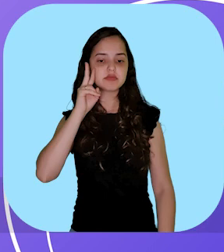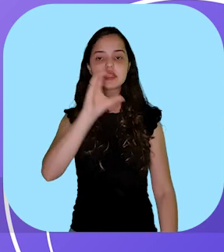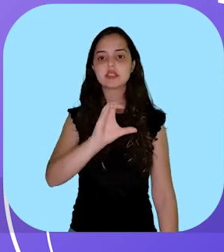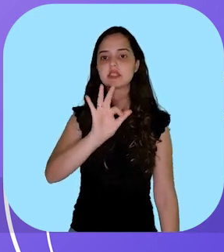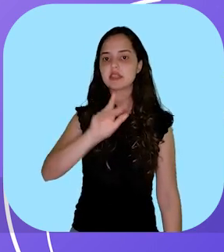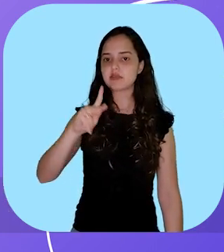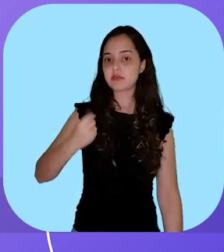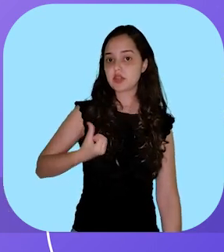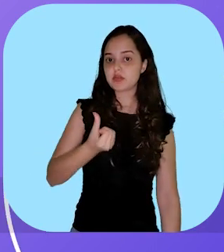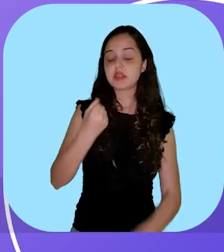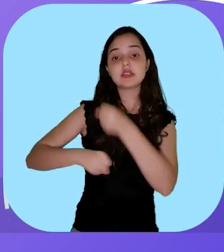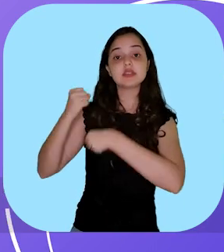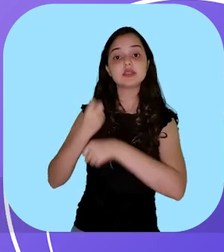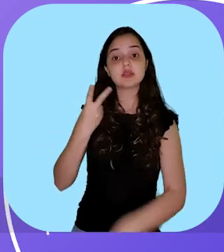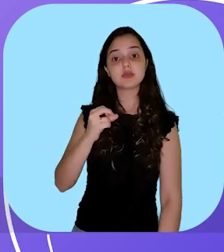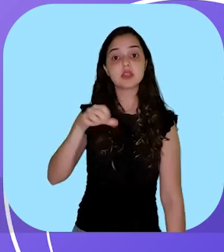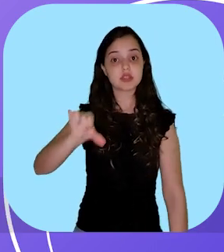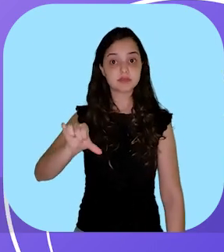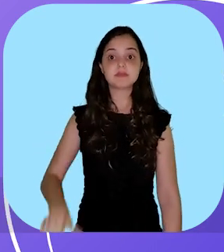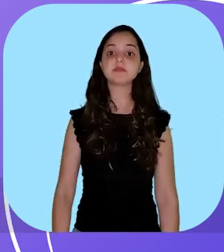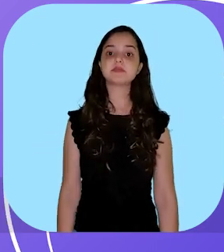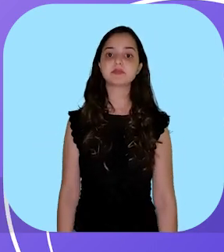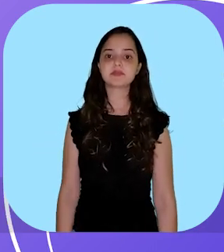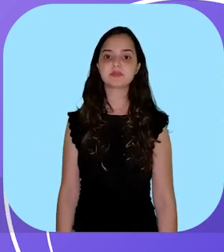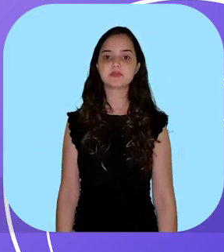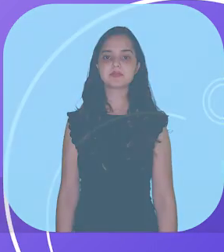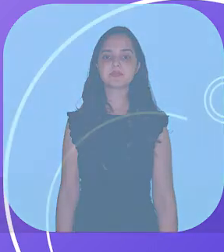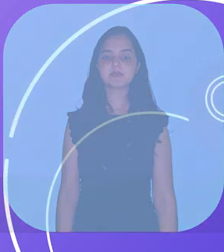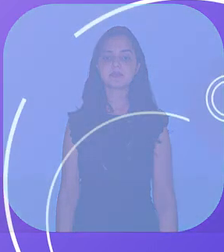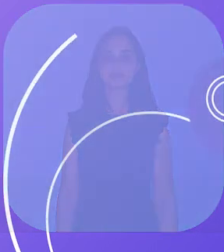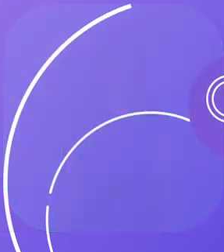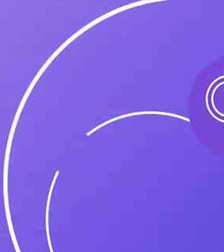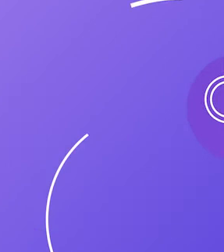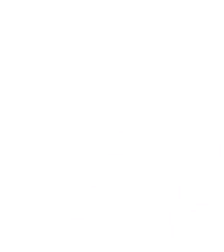de consultar a Resolução CFP número 6 de 2019.